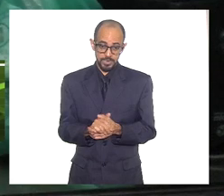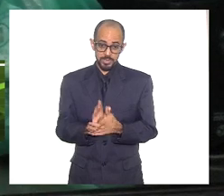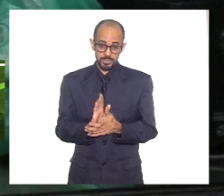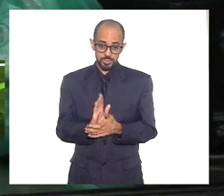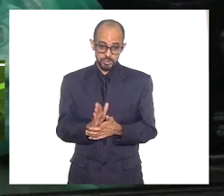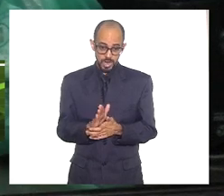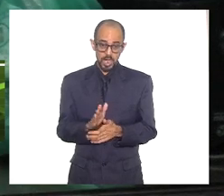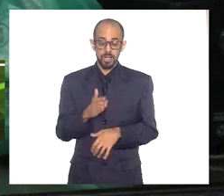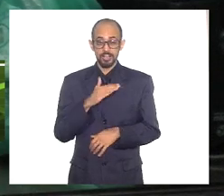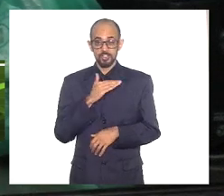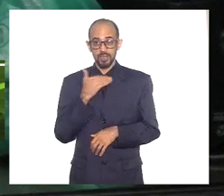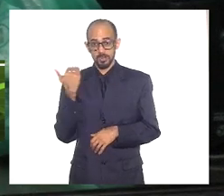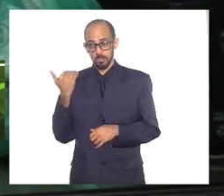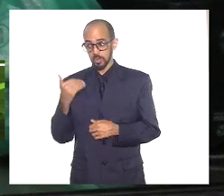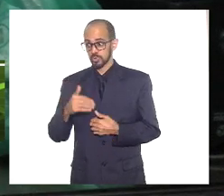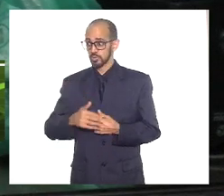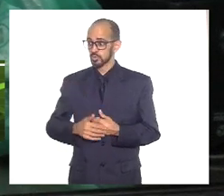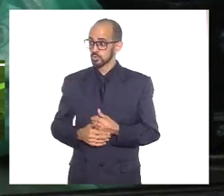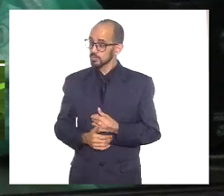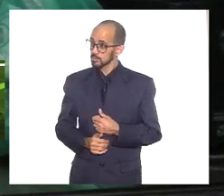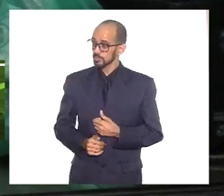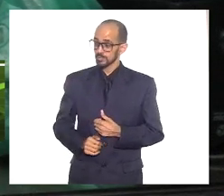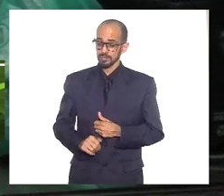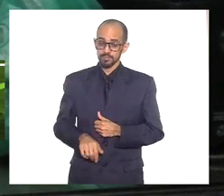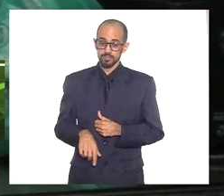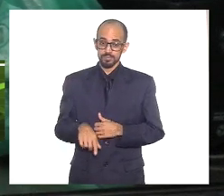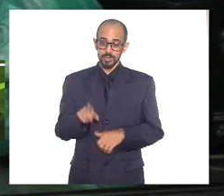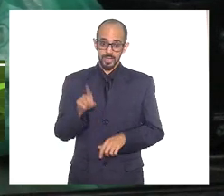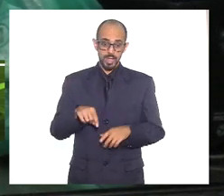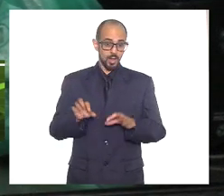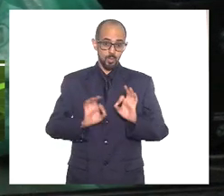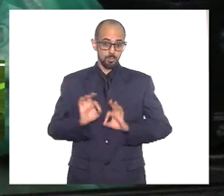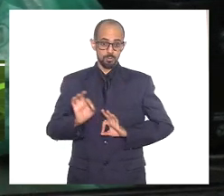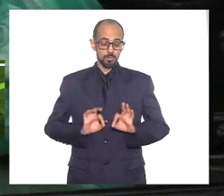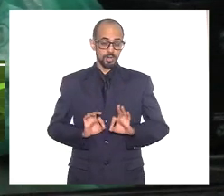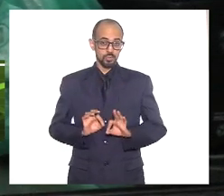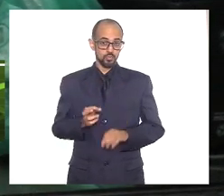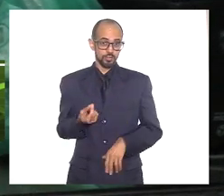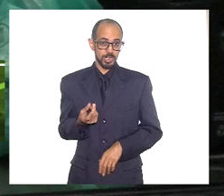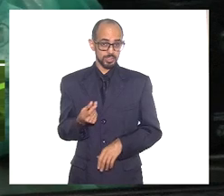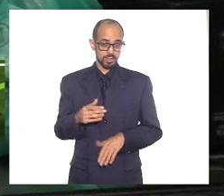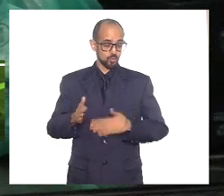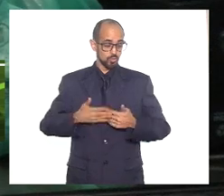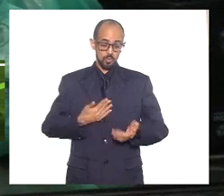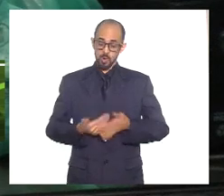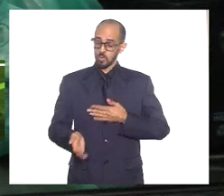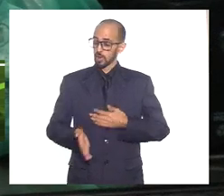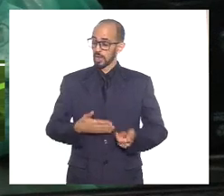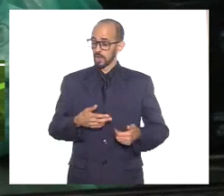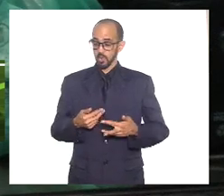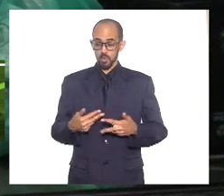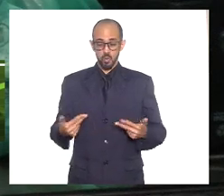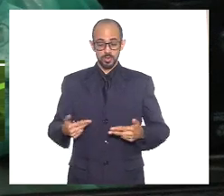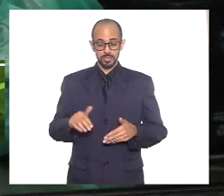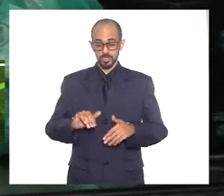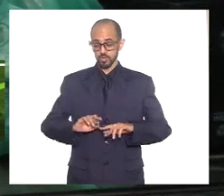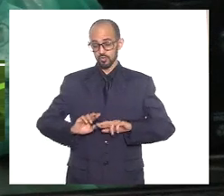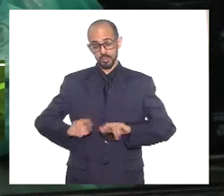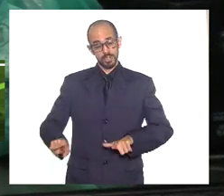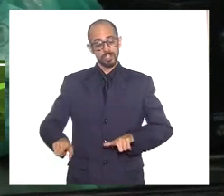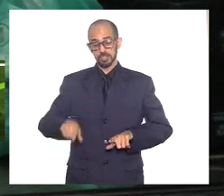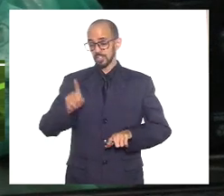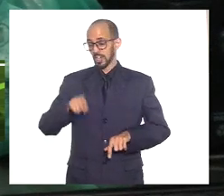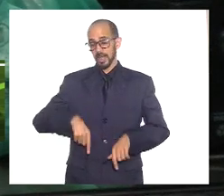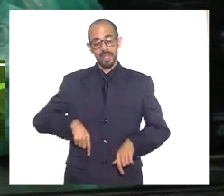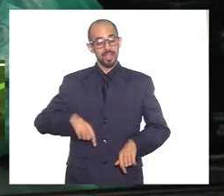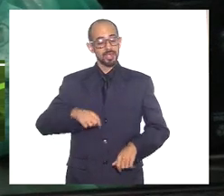estiverem mortos. É isso o plano financeiro. Qualquer conversa fora disso é não